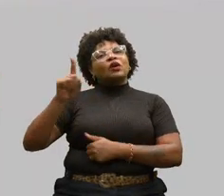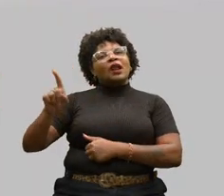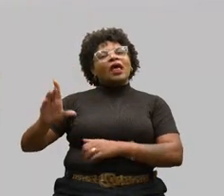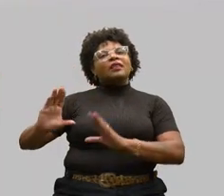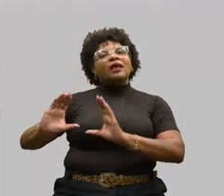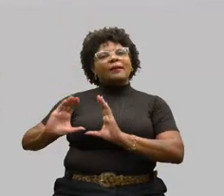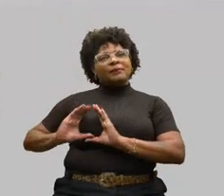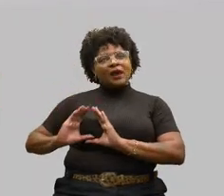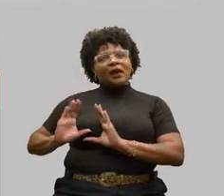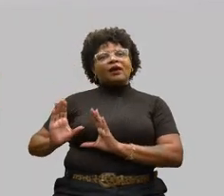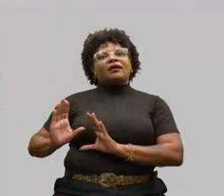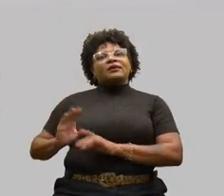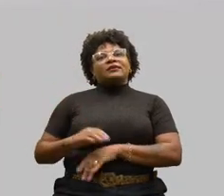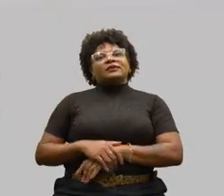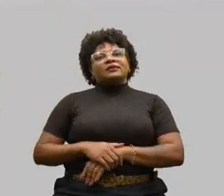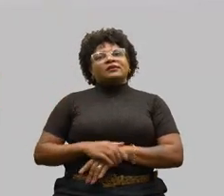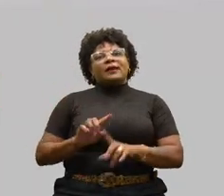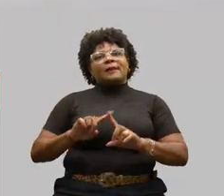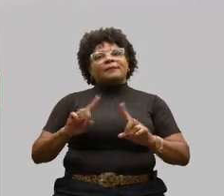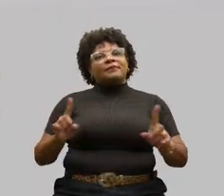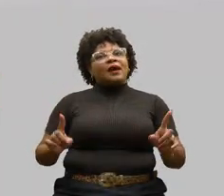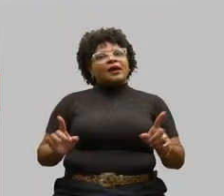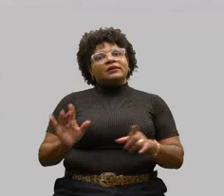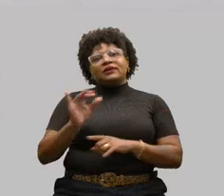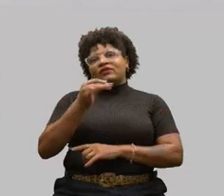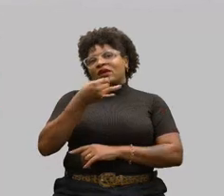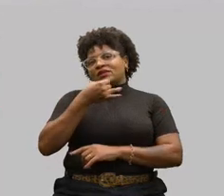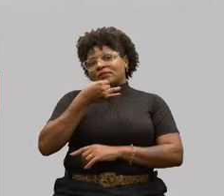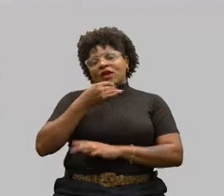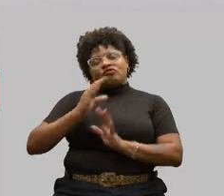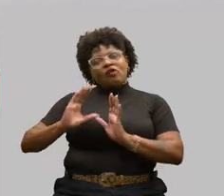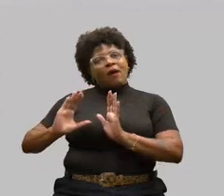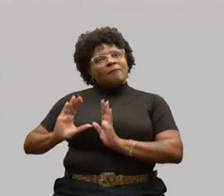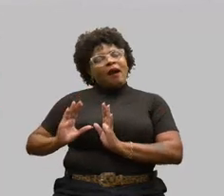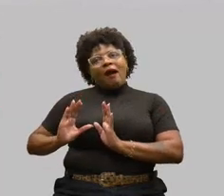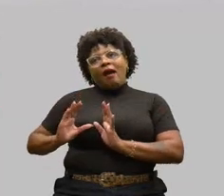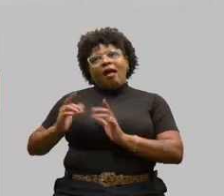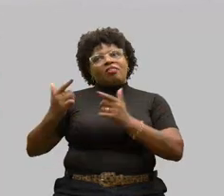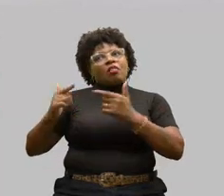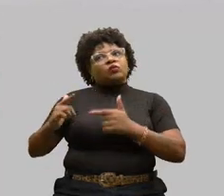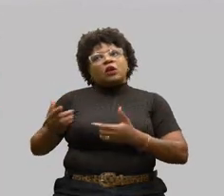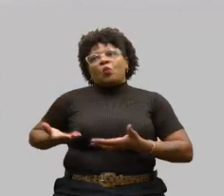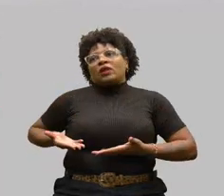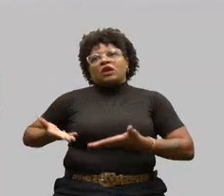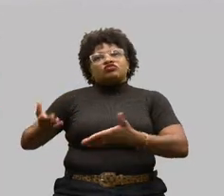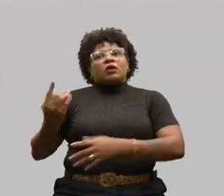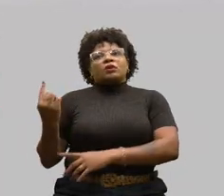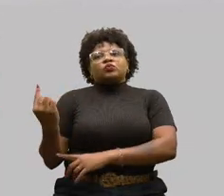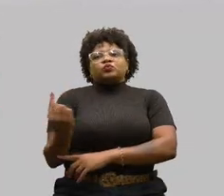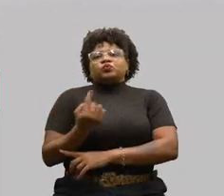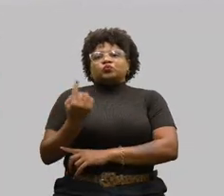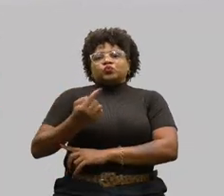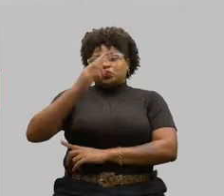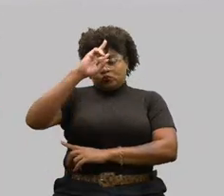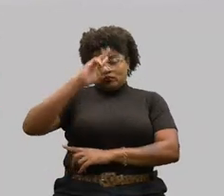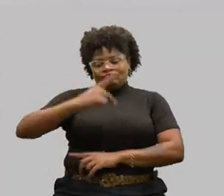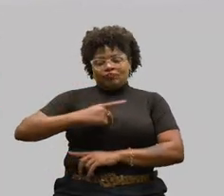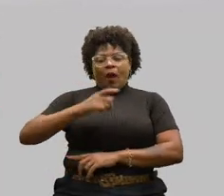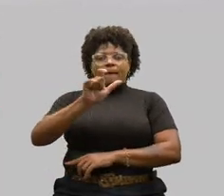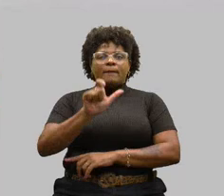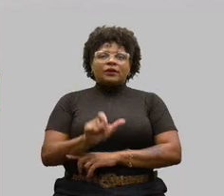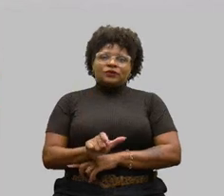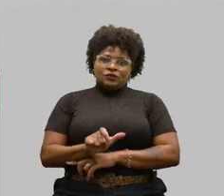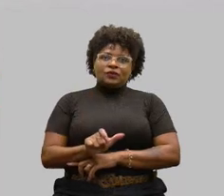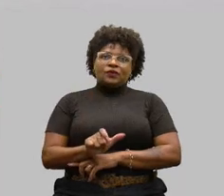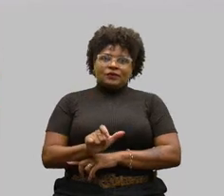Florestal mas a pai não tem a condição de dar um atendimento individualizado né para para pessoa e